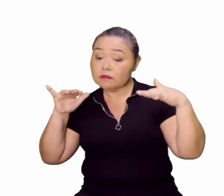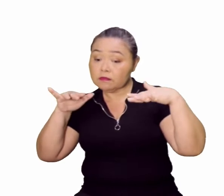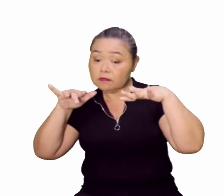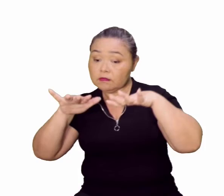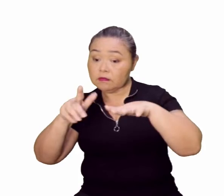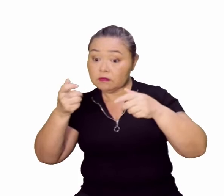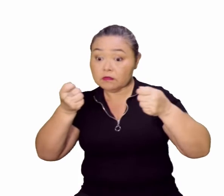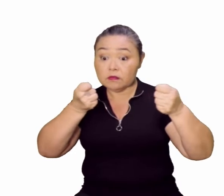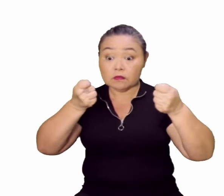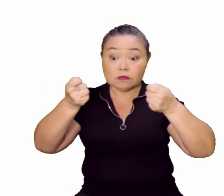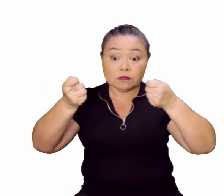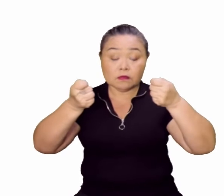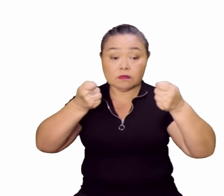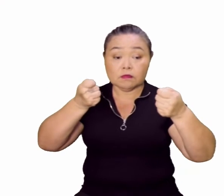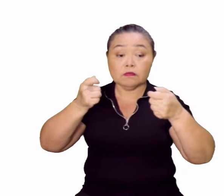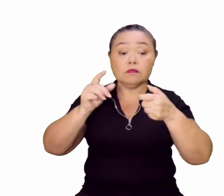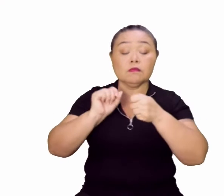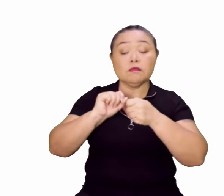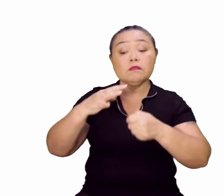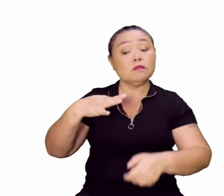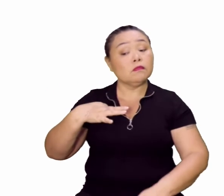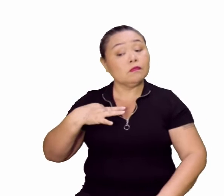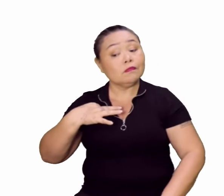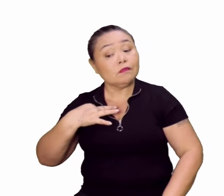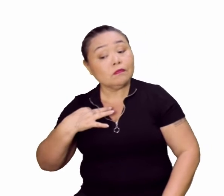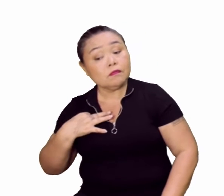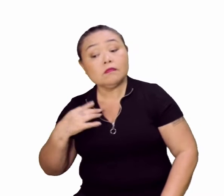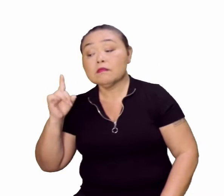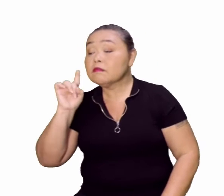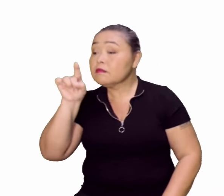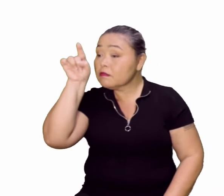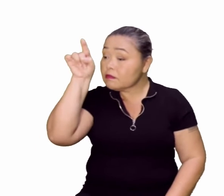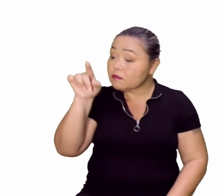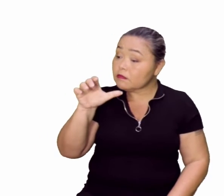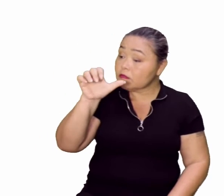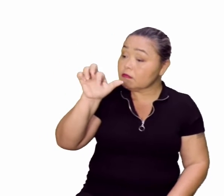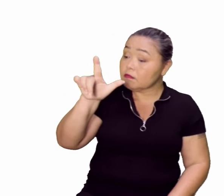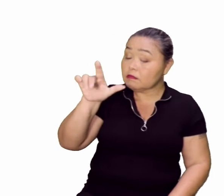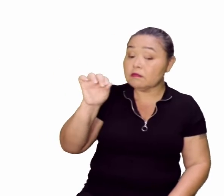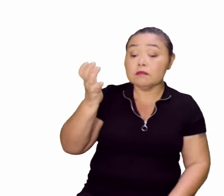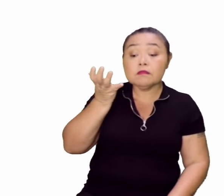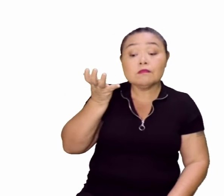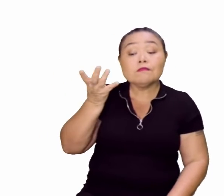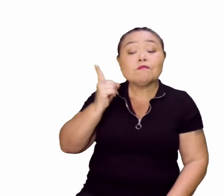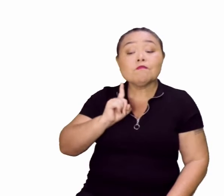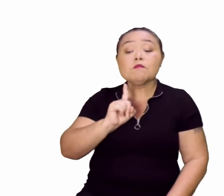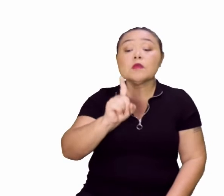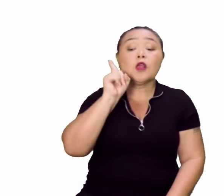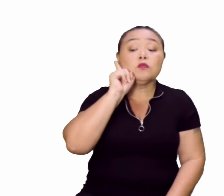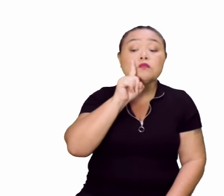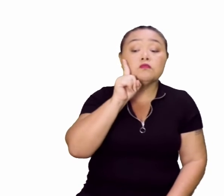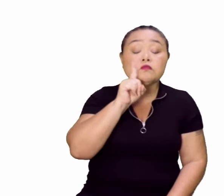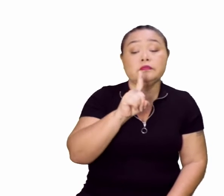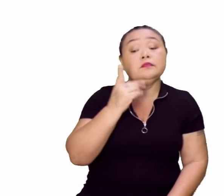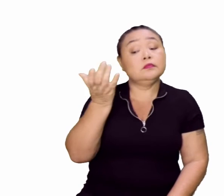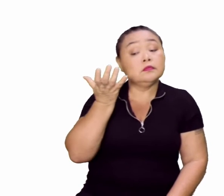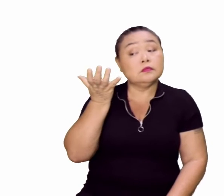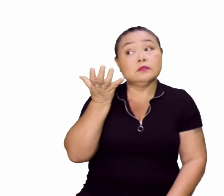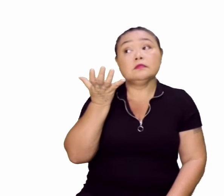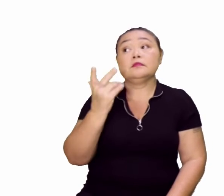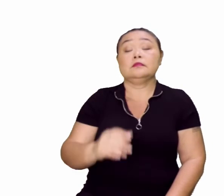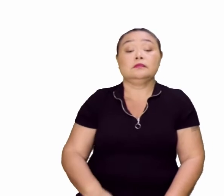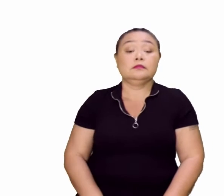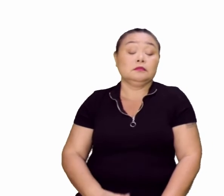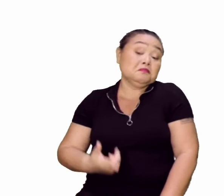migratório controlado. Tá? Voluntário é você, Carlinhos. Eu quero ir para os Estados Unidos.